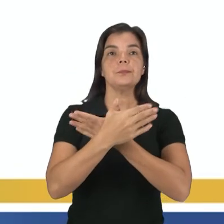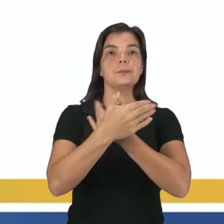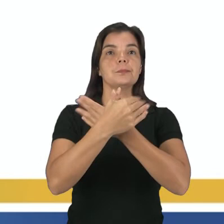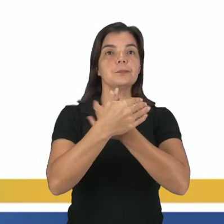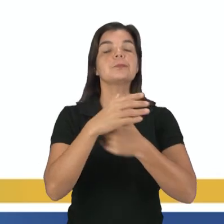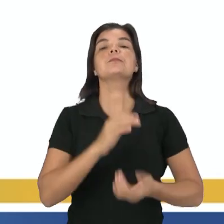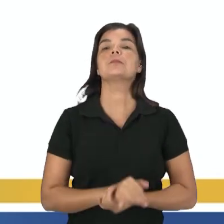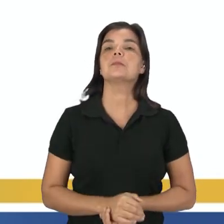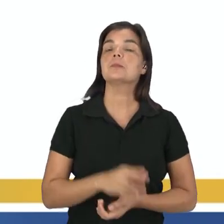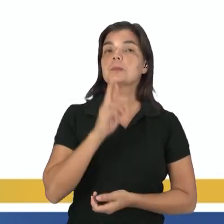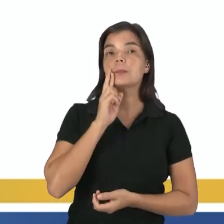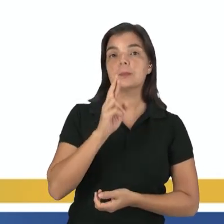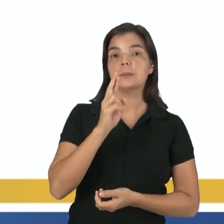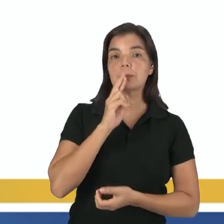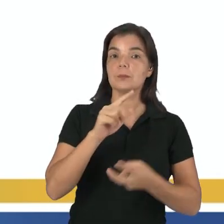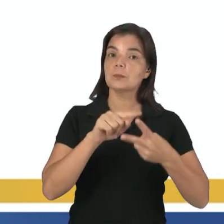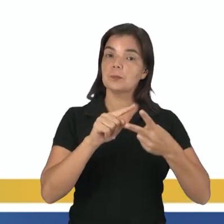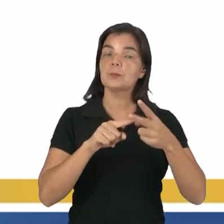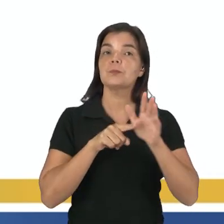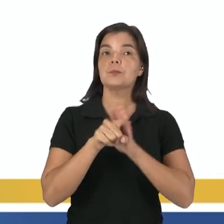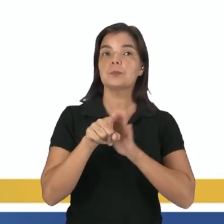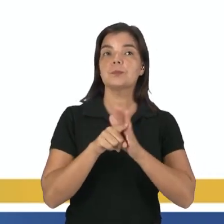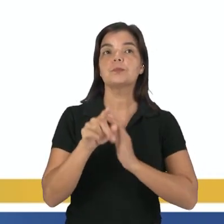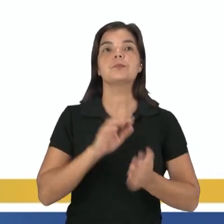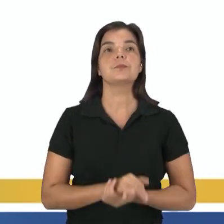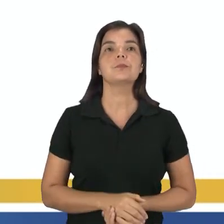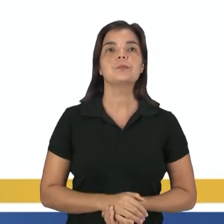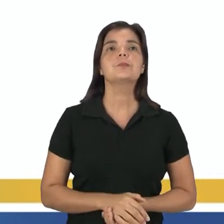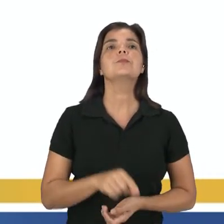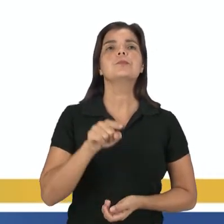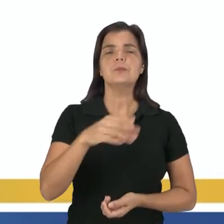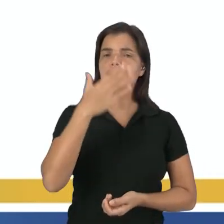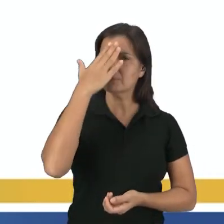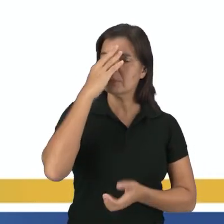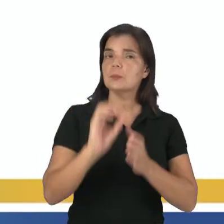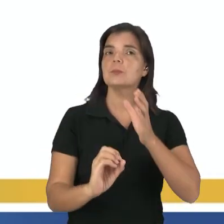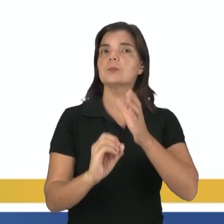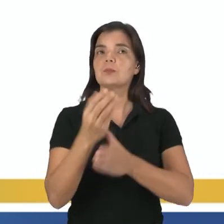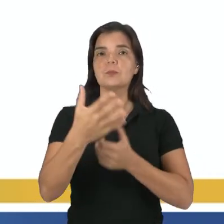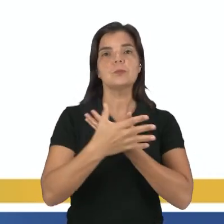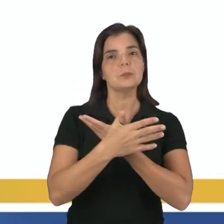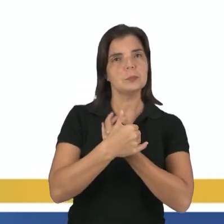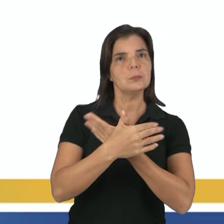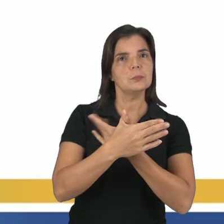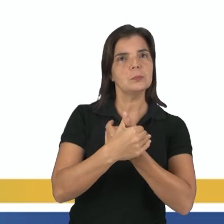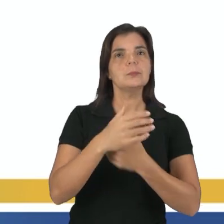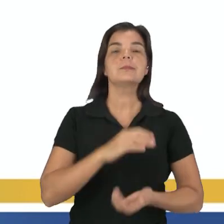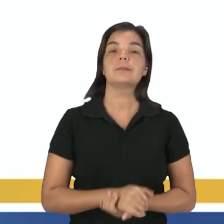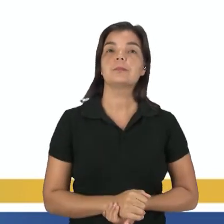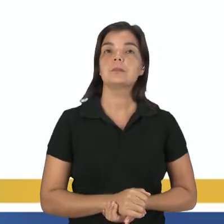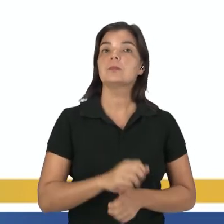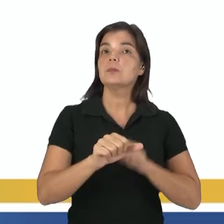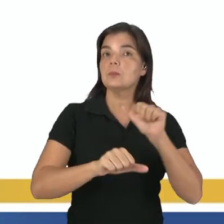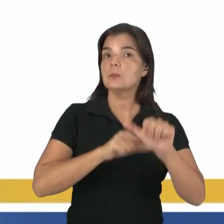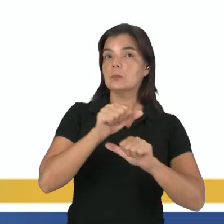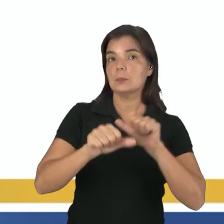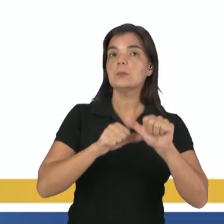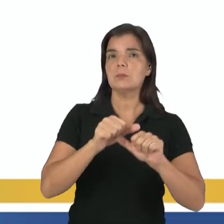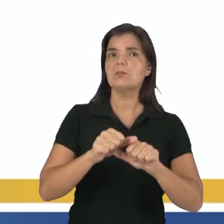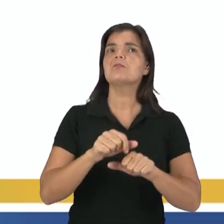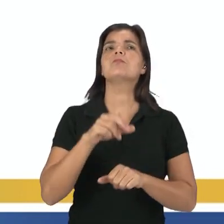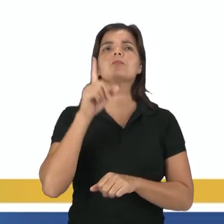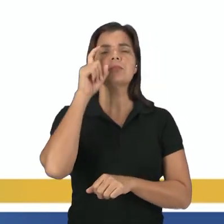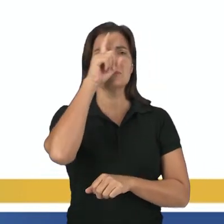para que nós respondamos 2 perguntas. Vamos lá. Você sabe como surge uma borboleta? As mudanças